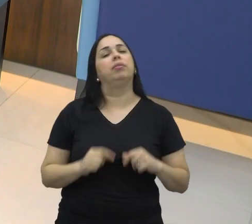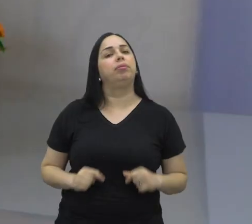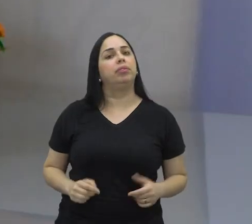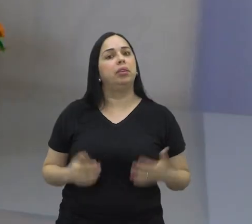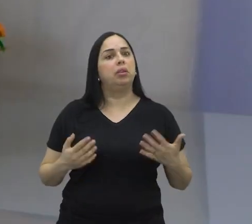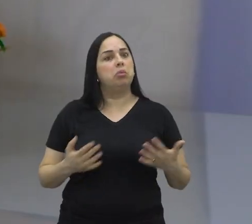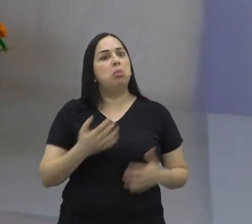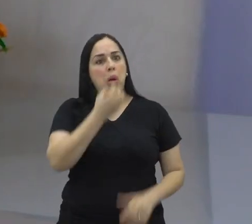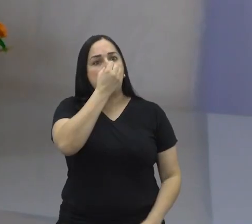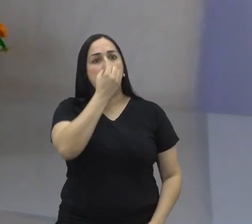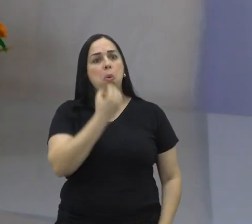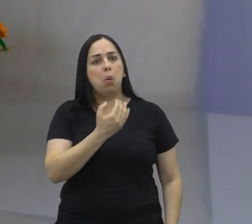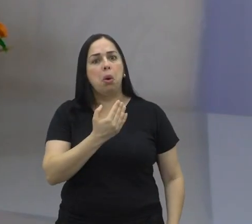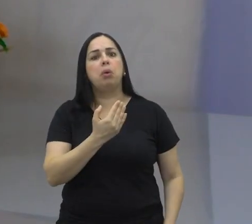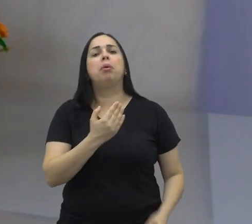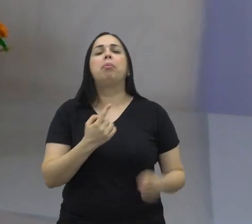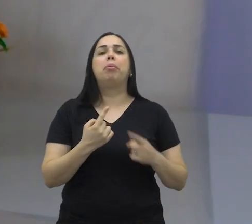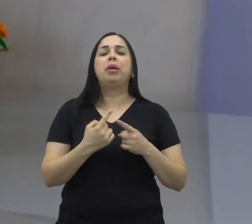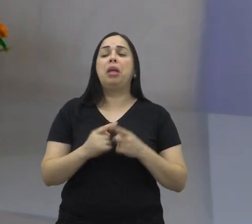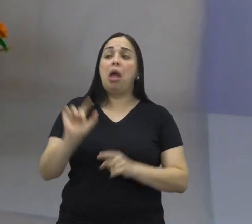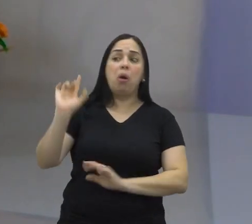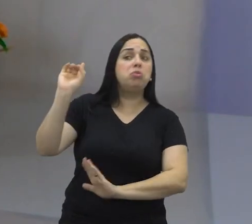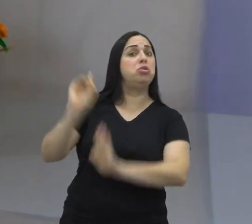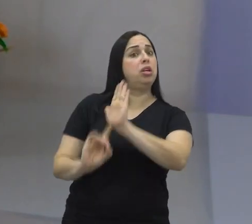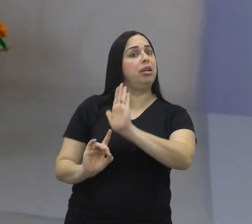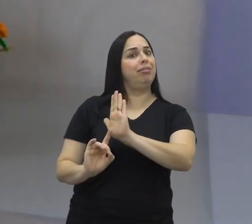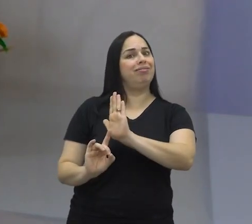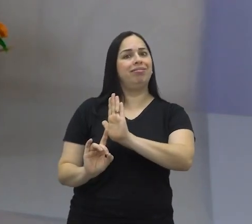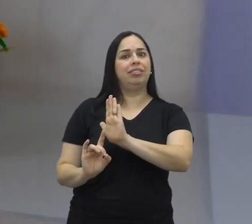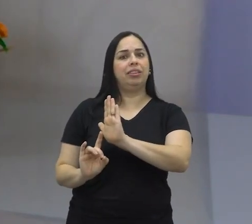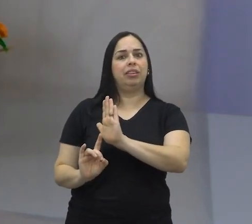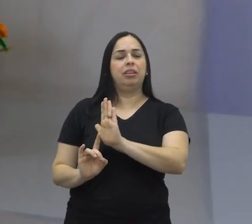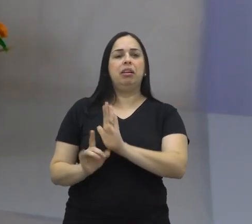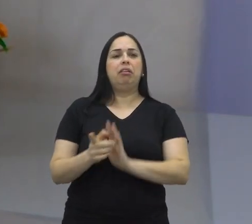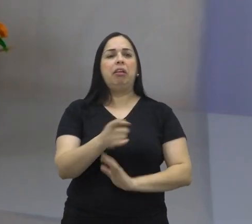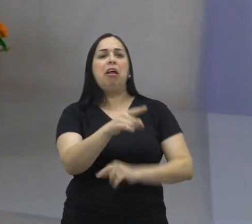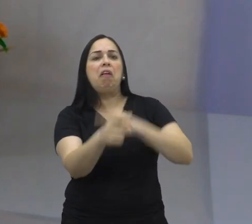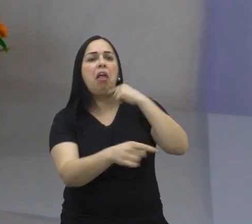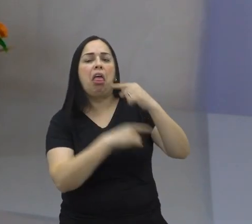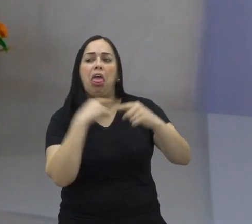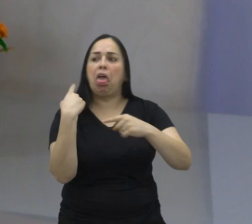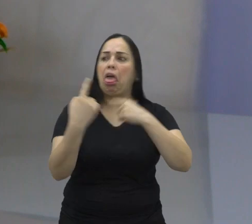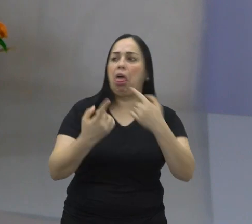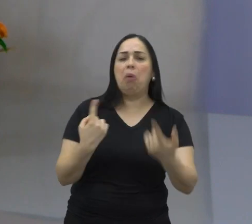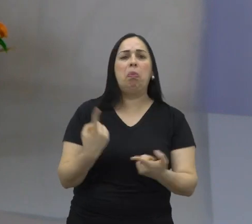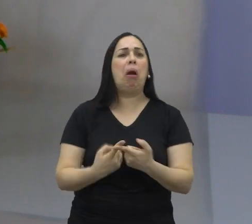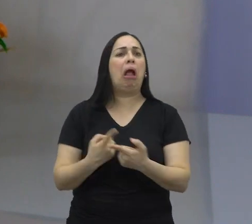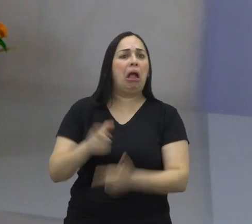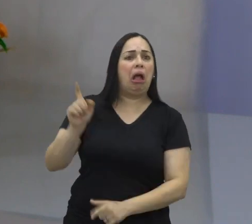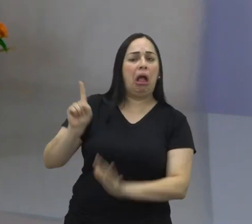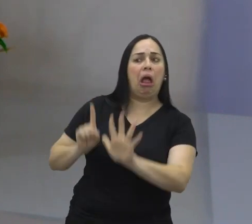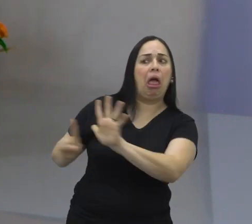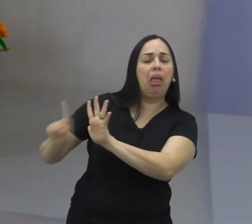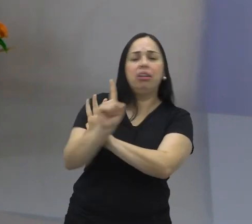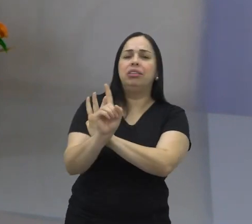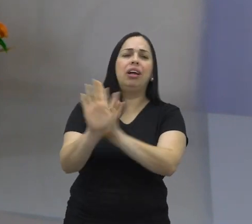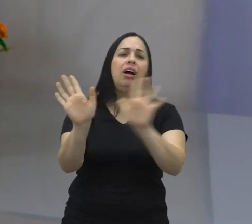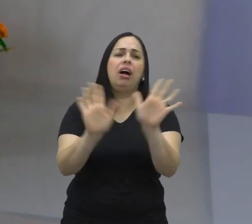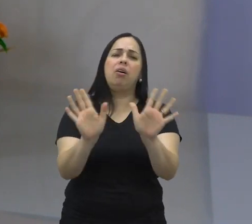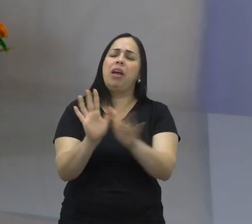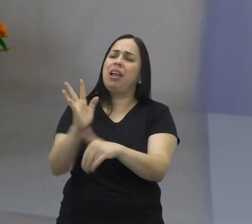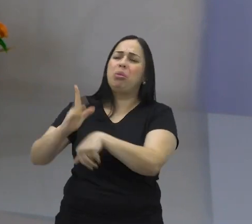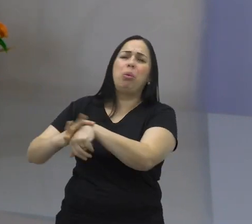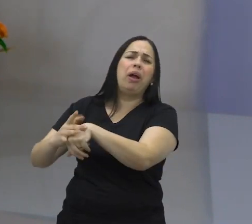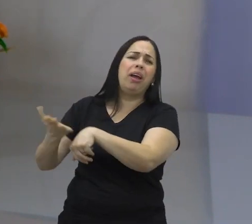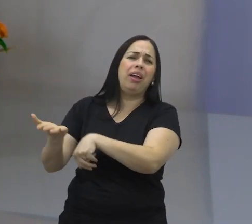cidade. Isso é muito legal, é um direito deles, não tem que ser questionado, porque, como todas as doenças,